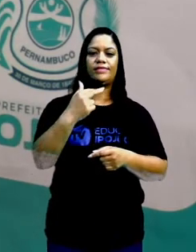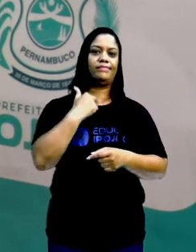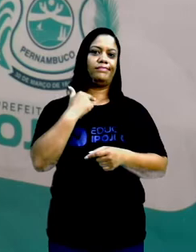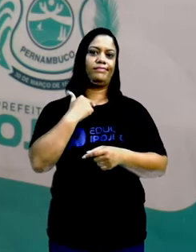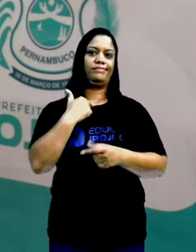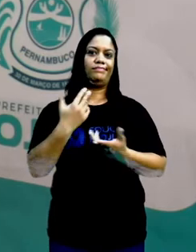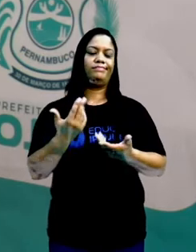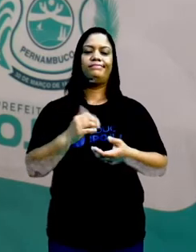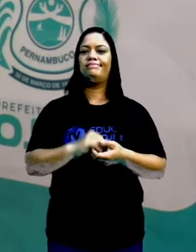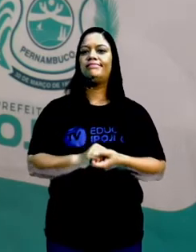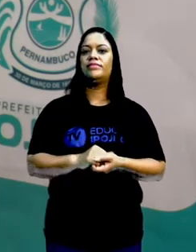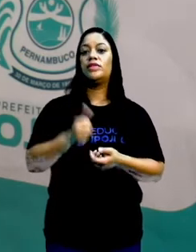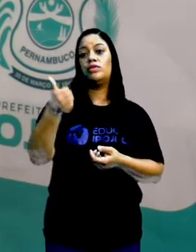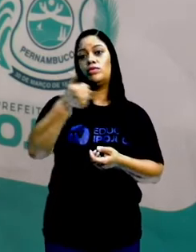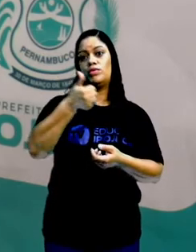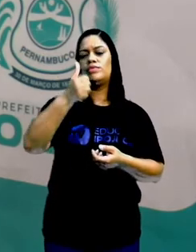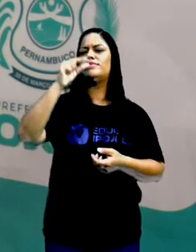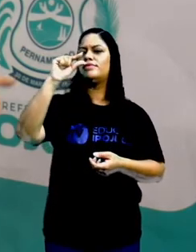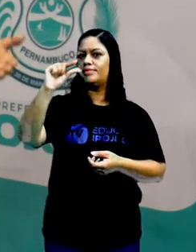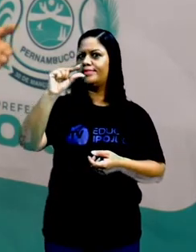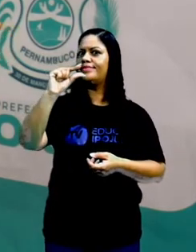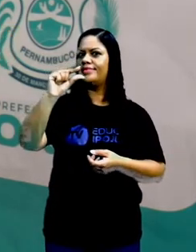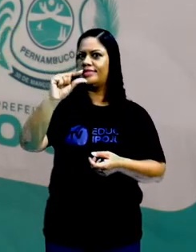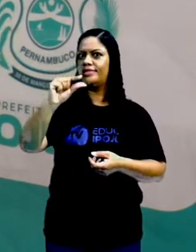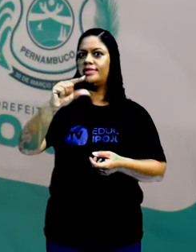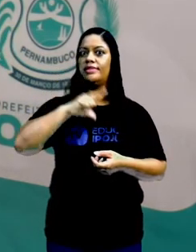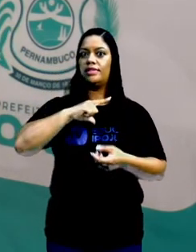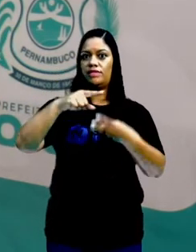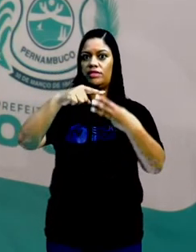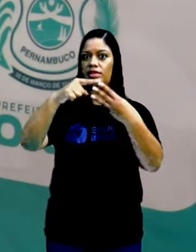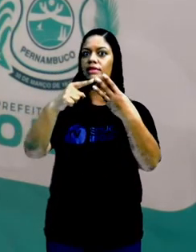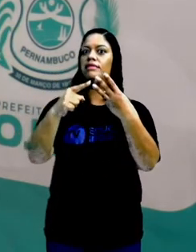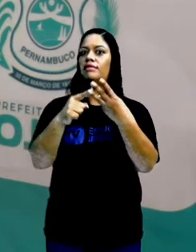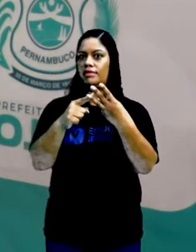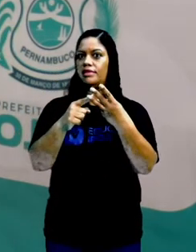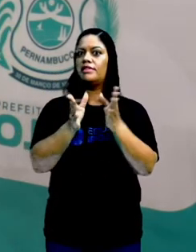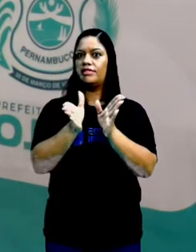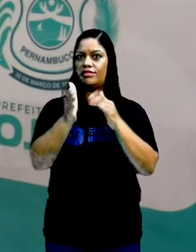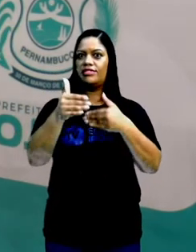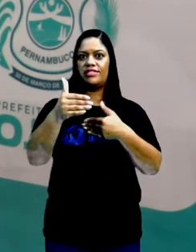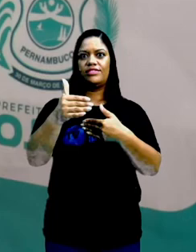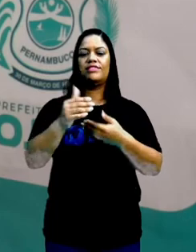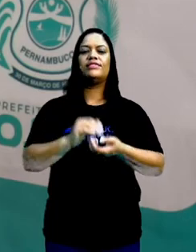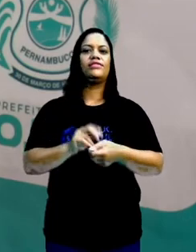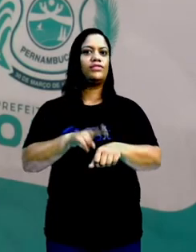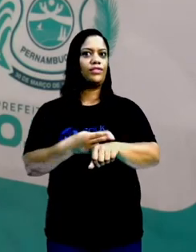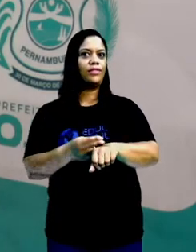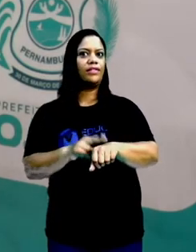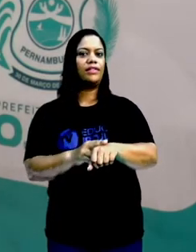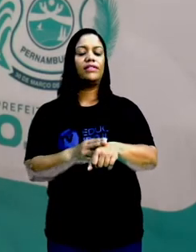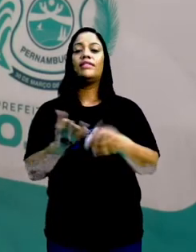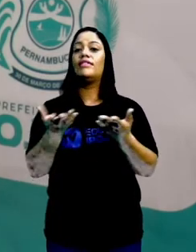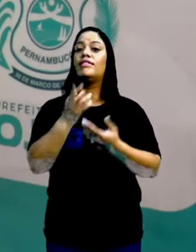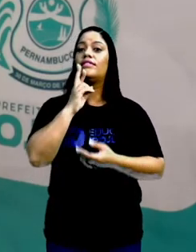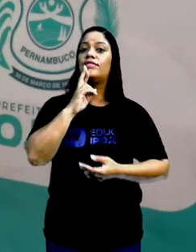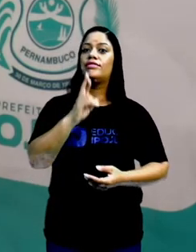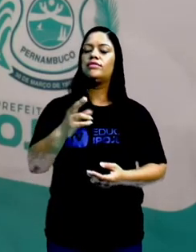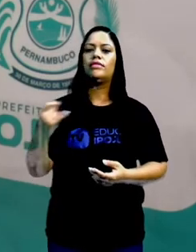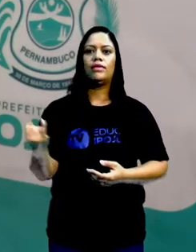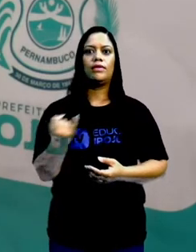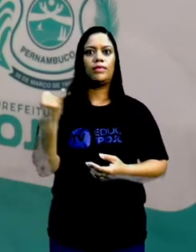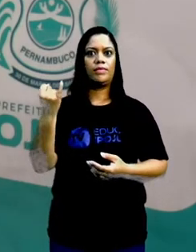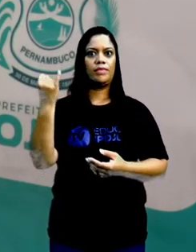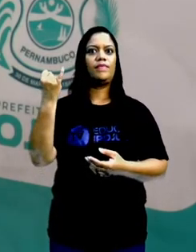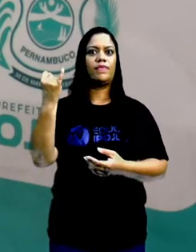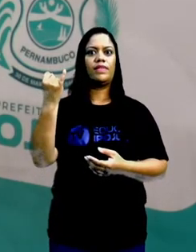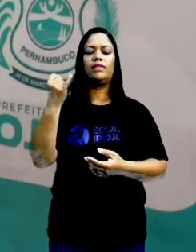né? 11, pouquinho, né? Para quem ganhou 3 caixas, só tem 11. Então, vamos para a resposta. É importante